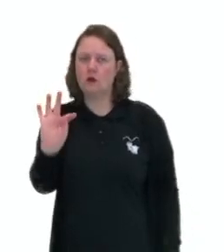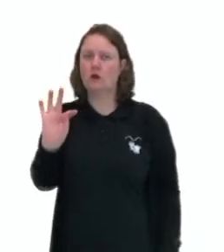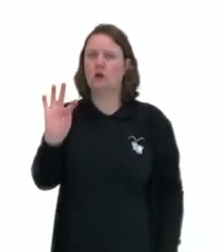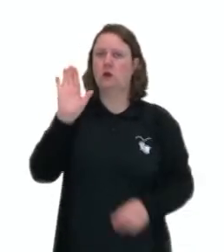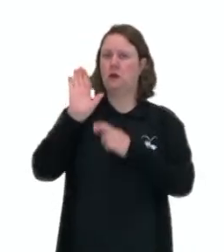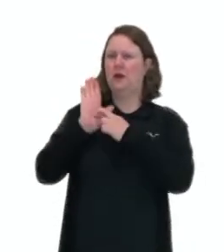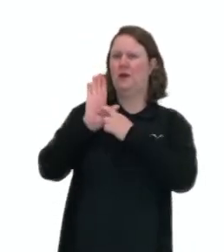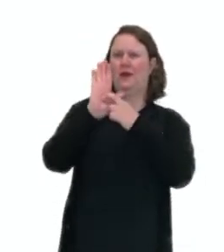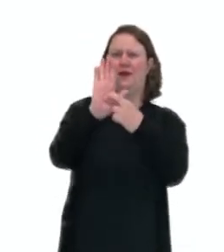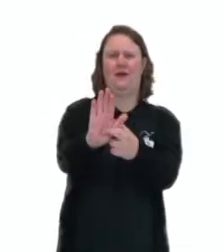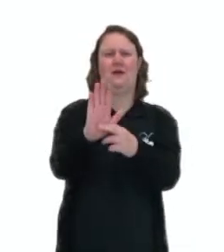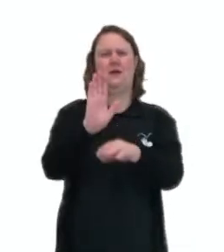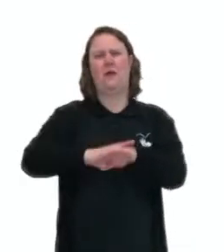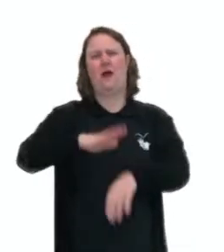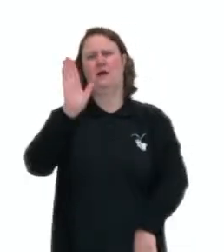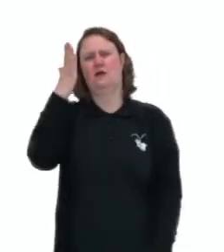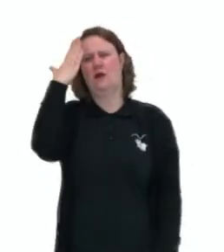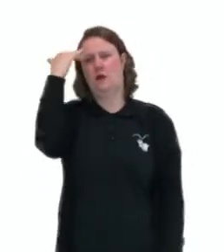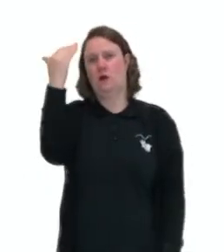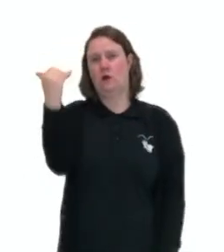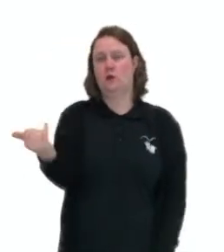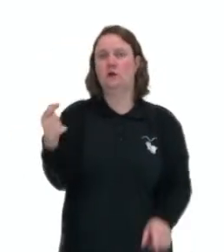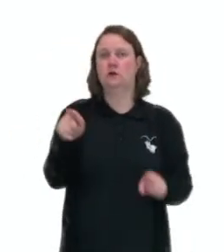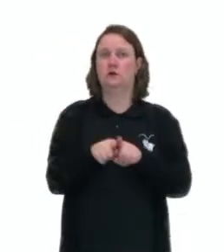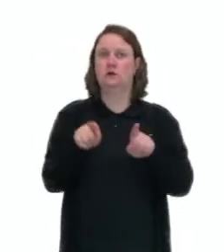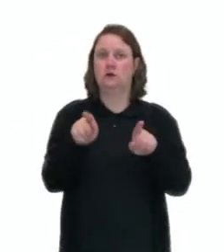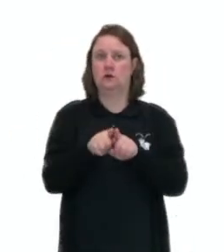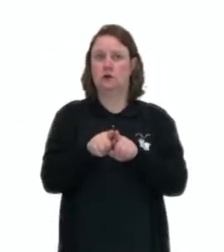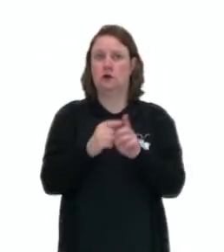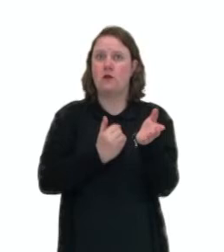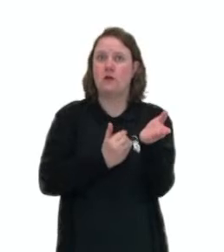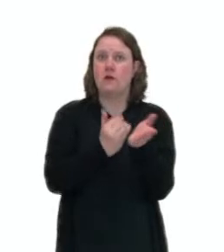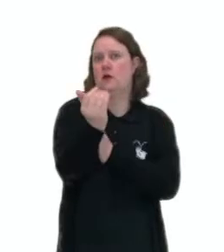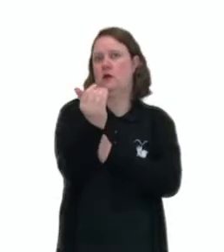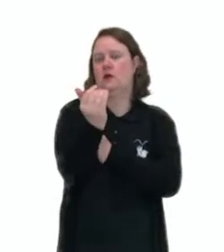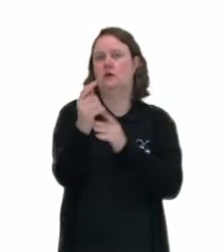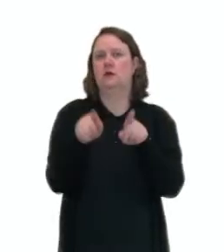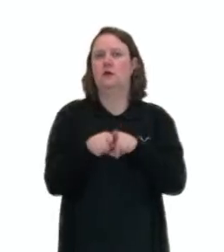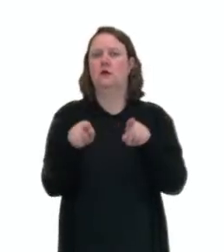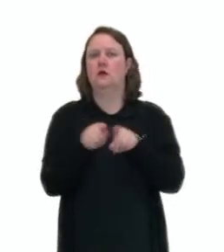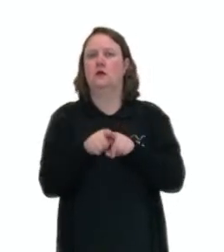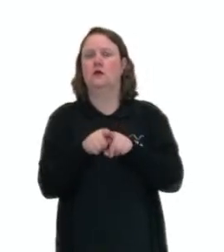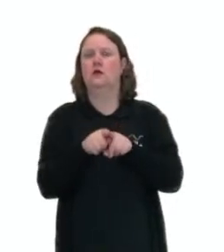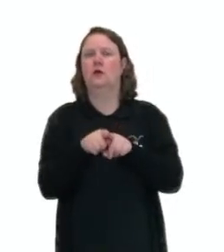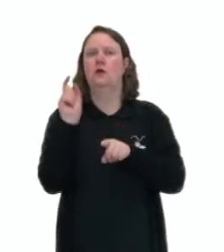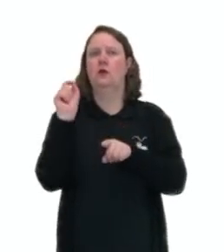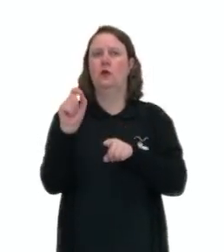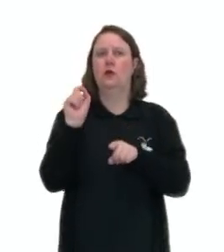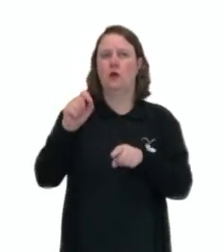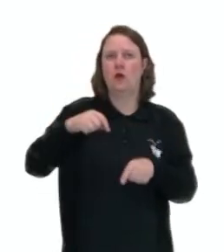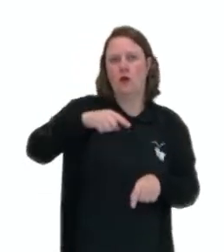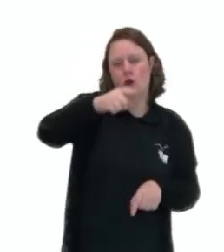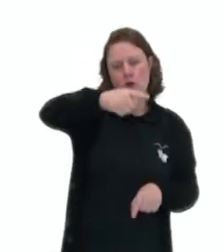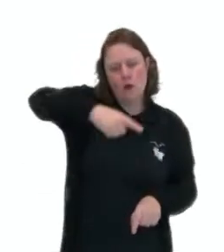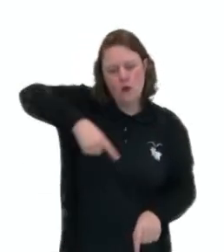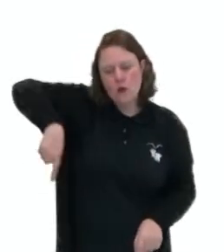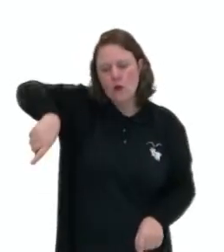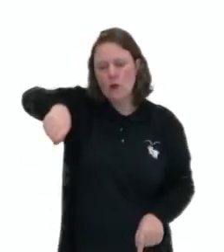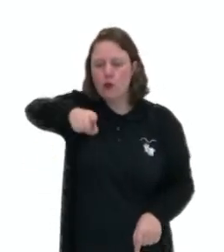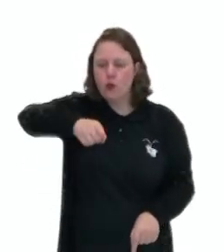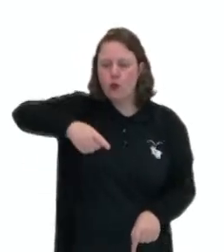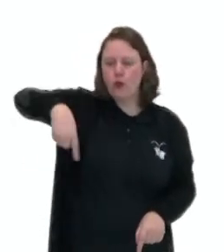exemplo mais conhecido de obra da Land Art, a plataforma espiral de